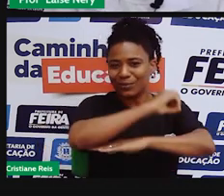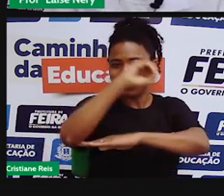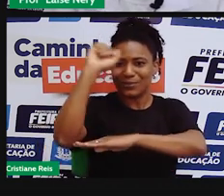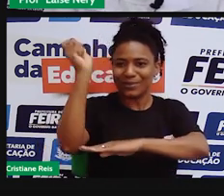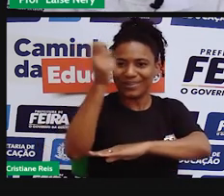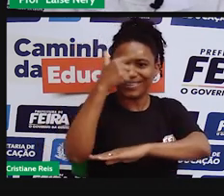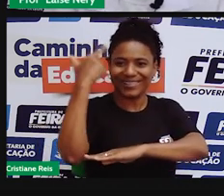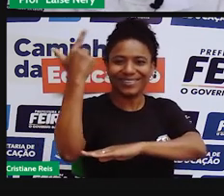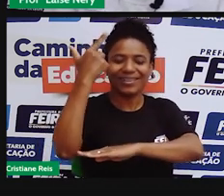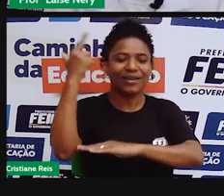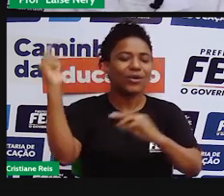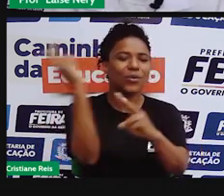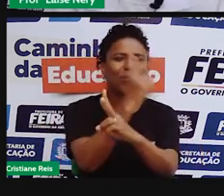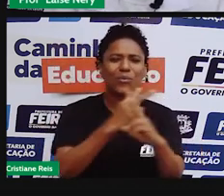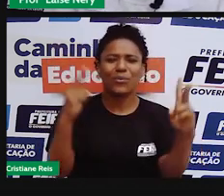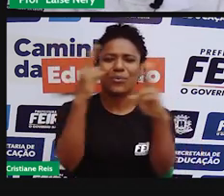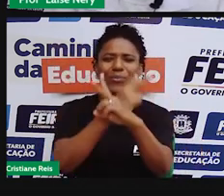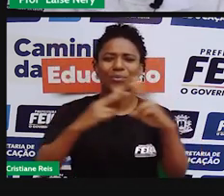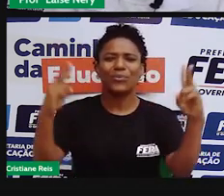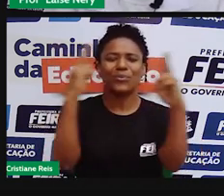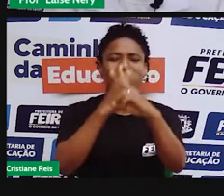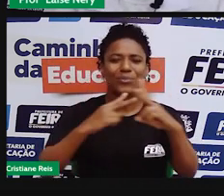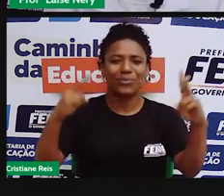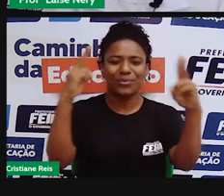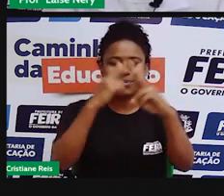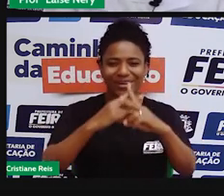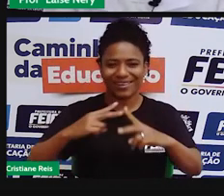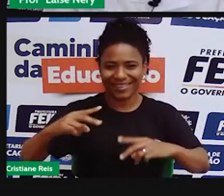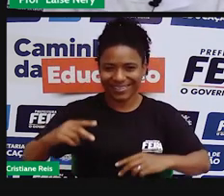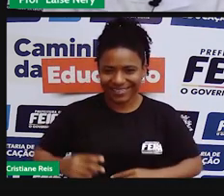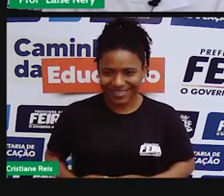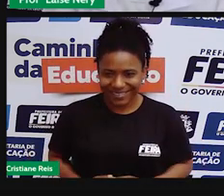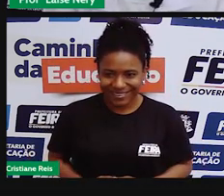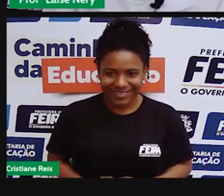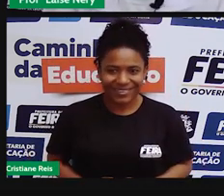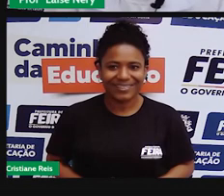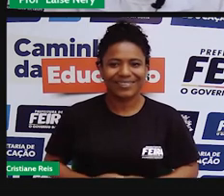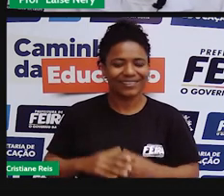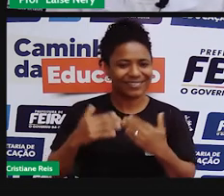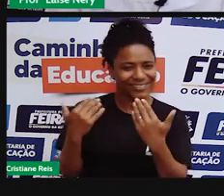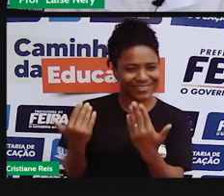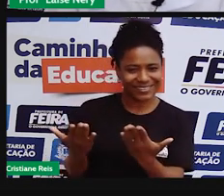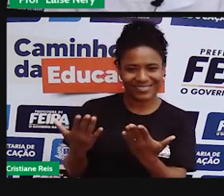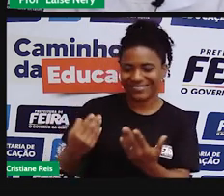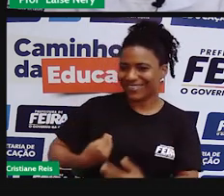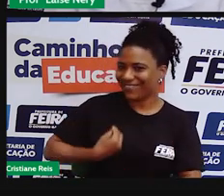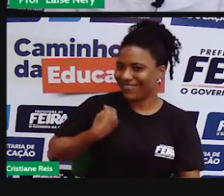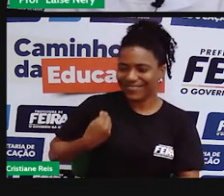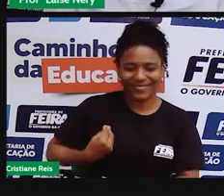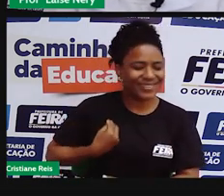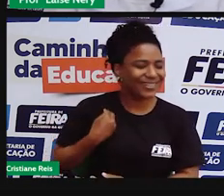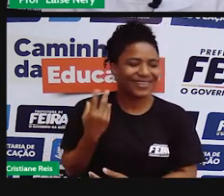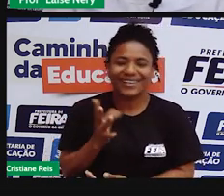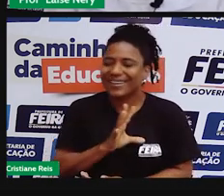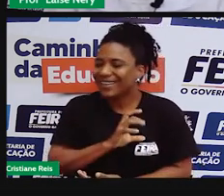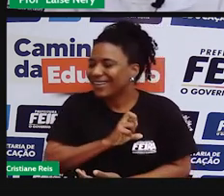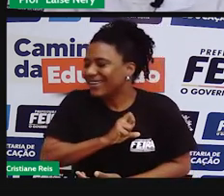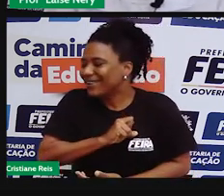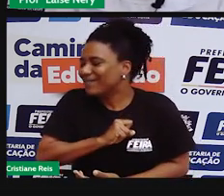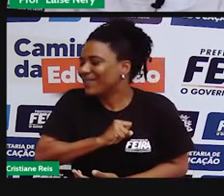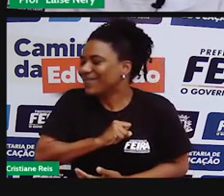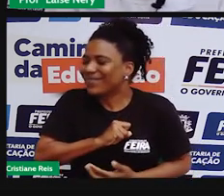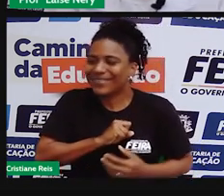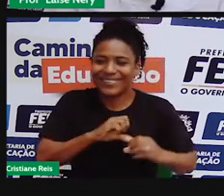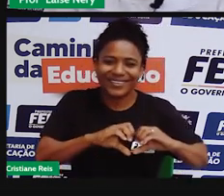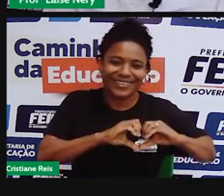soprando e isso é viver é ter amor é